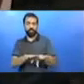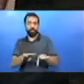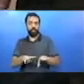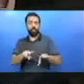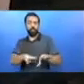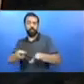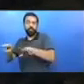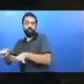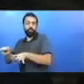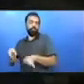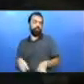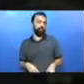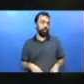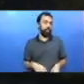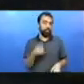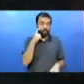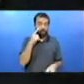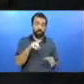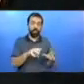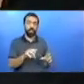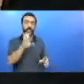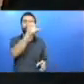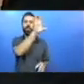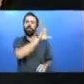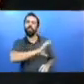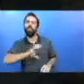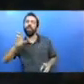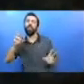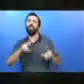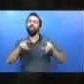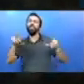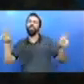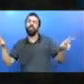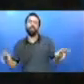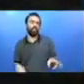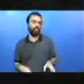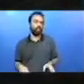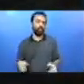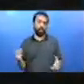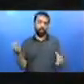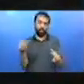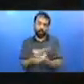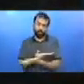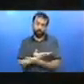uma oportunidade de viajar pelo país sem sair de casa. E dessa forma, a nossa aula de hoje